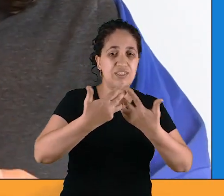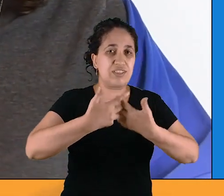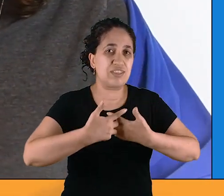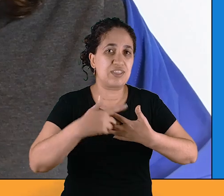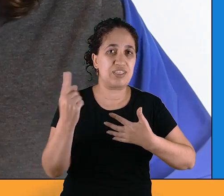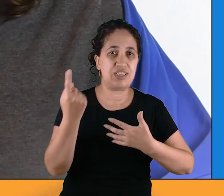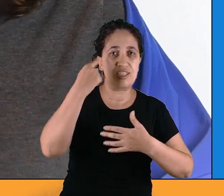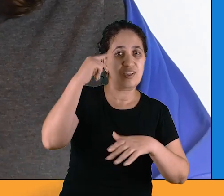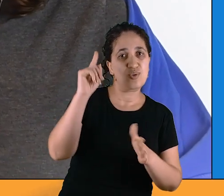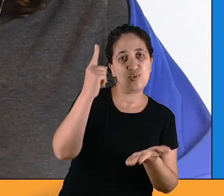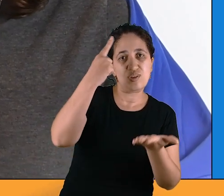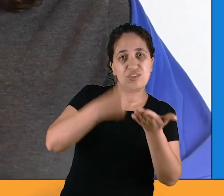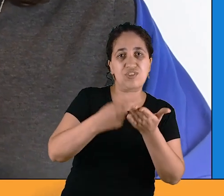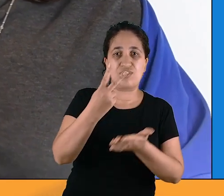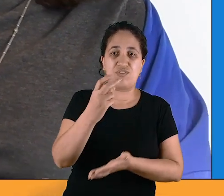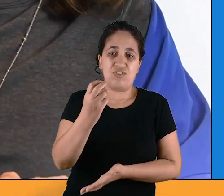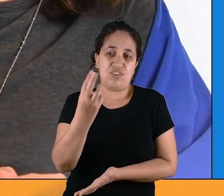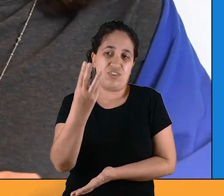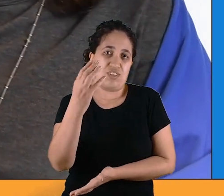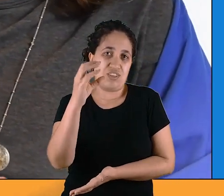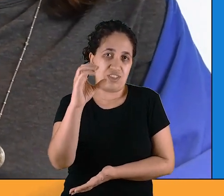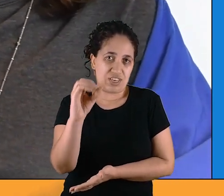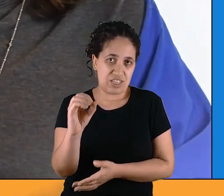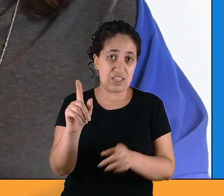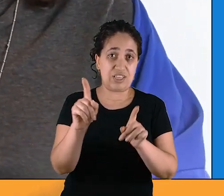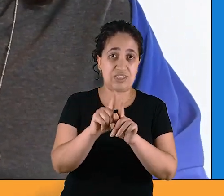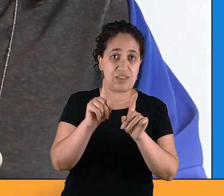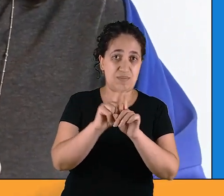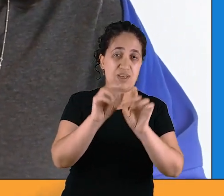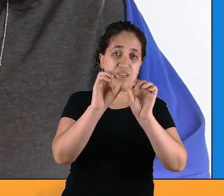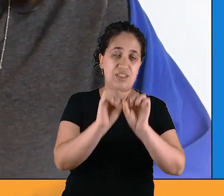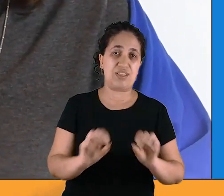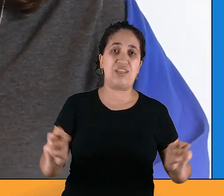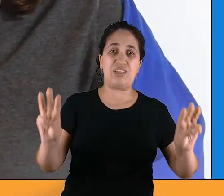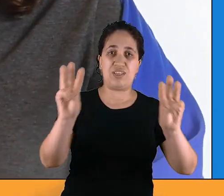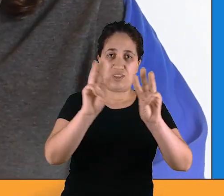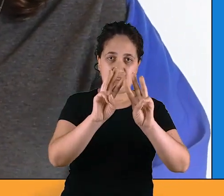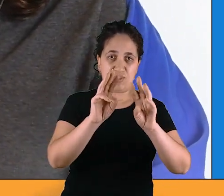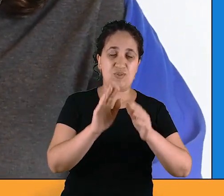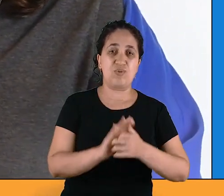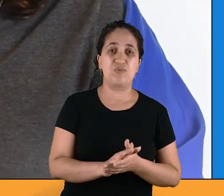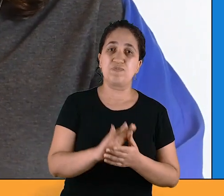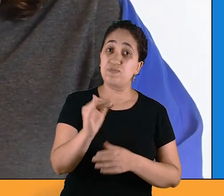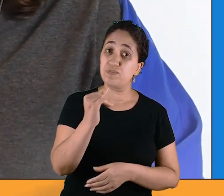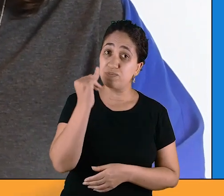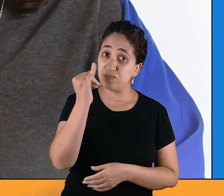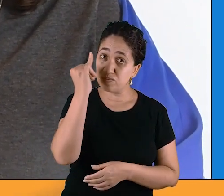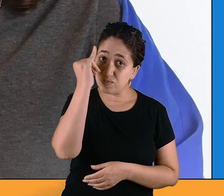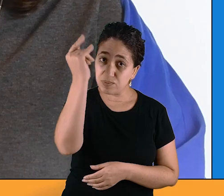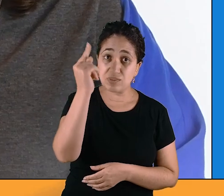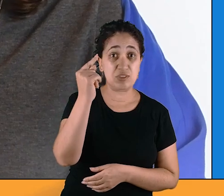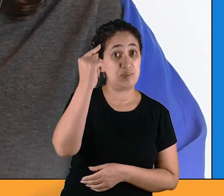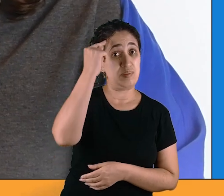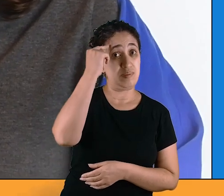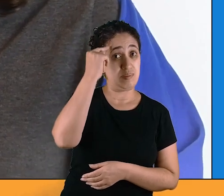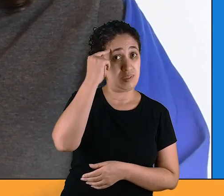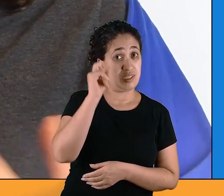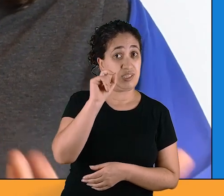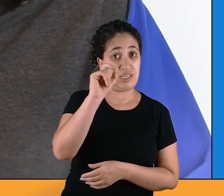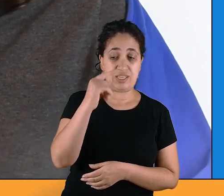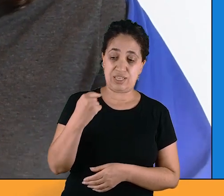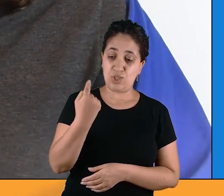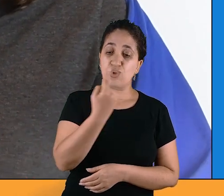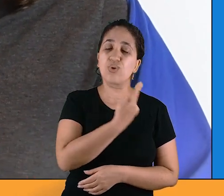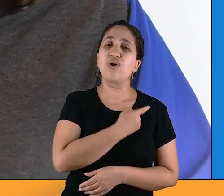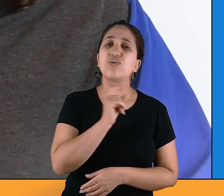pontos que estão na Agenda 2030 também, né, da Organização das Nações Unidas. Então é muito importante a gente pensar que